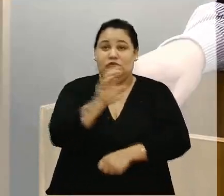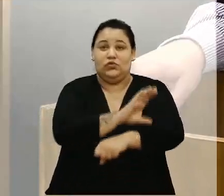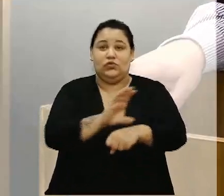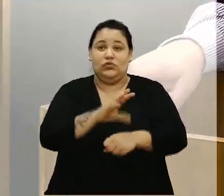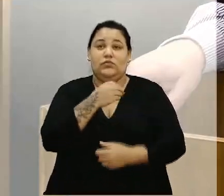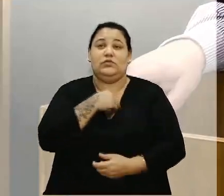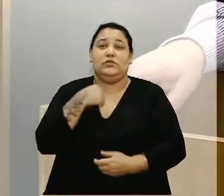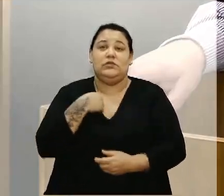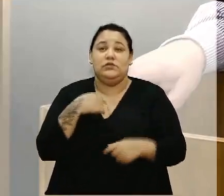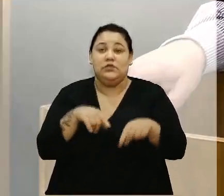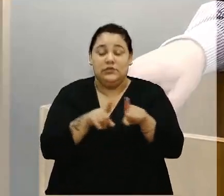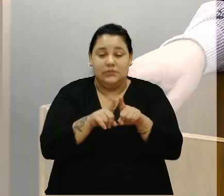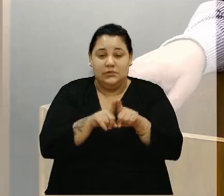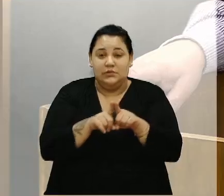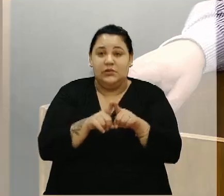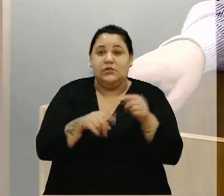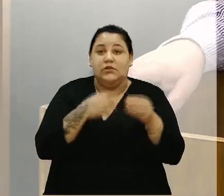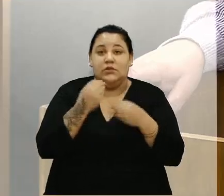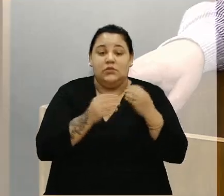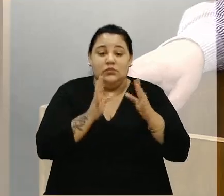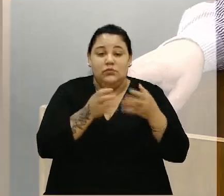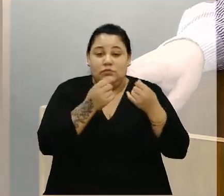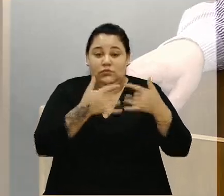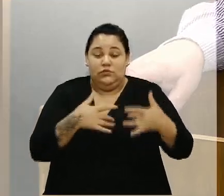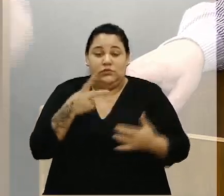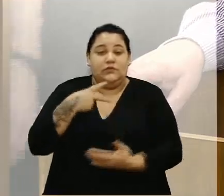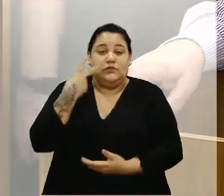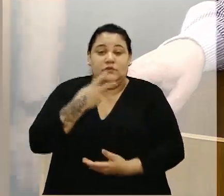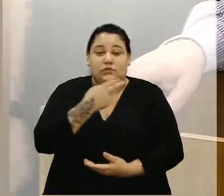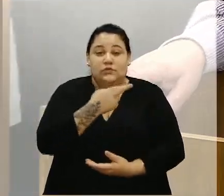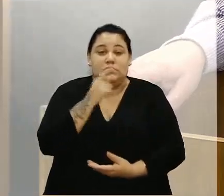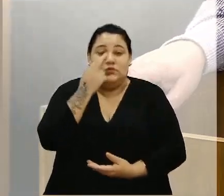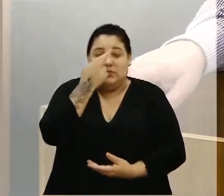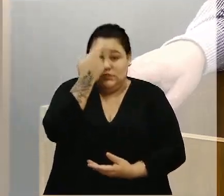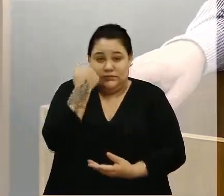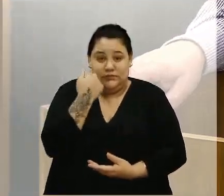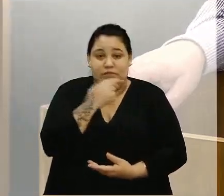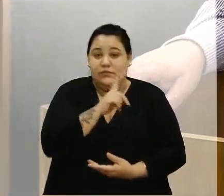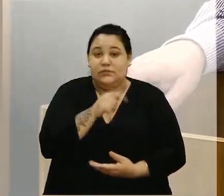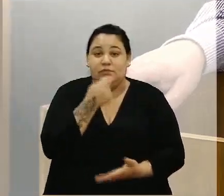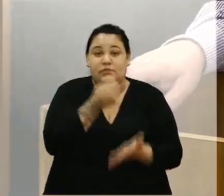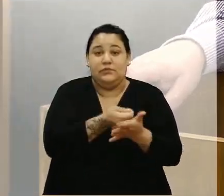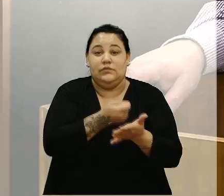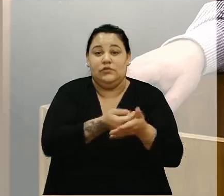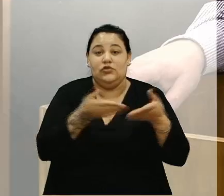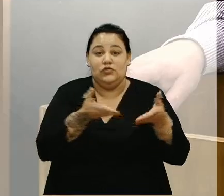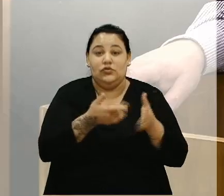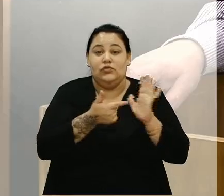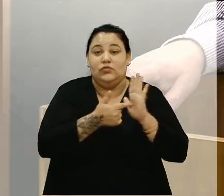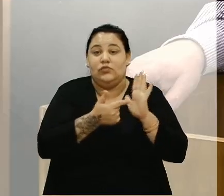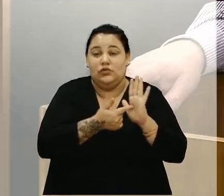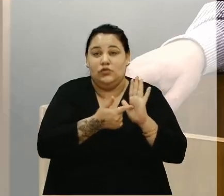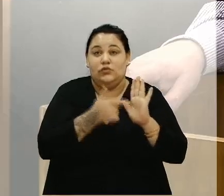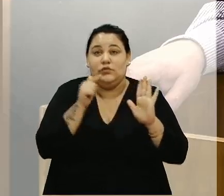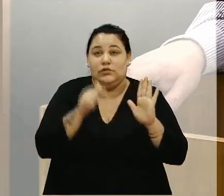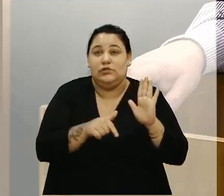também. E como disse o vereador Rafael, essas lutas não vêm de hoje. E ele demonstrou aqui